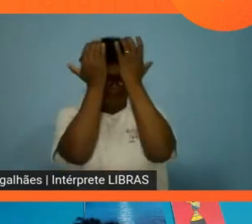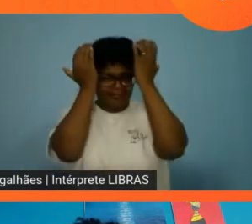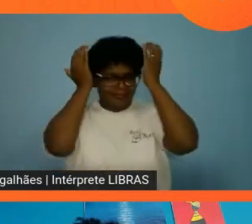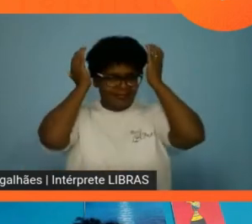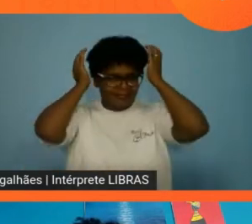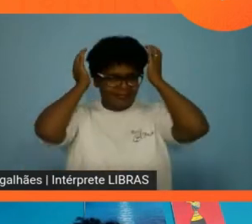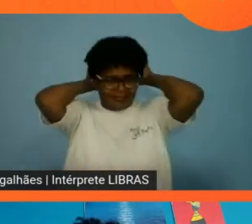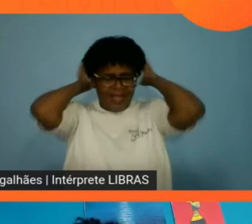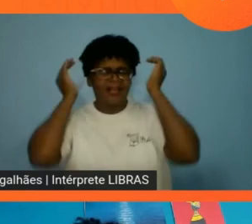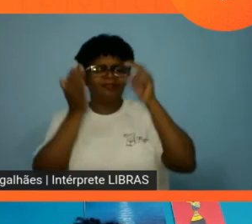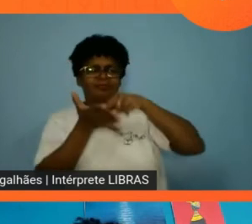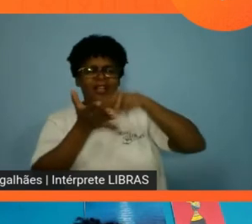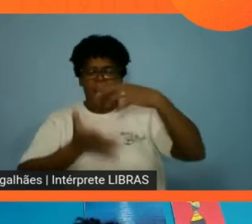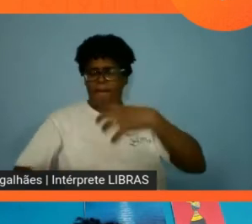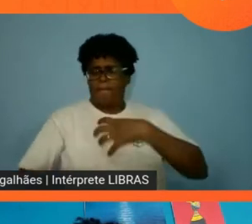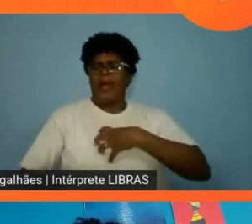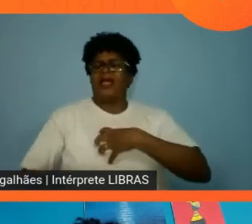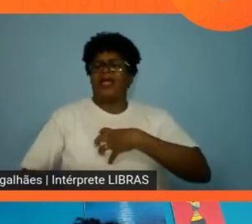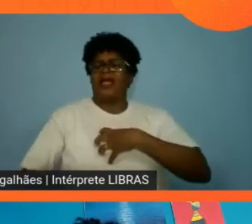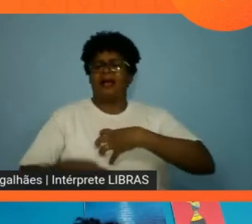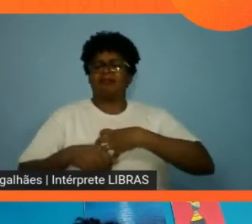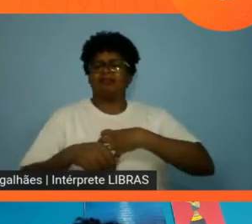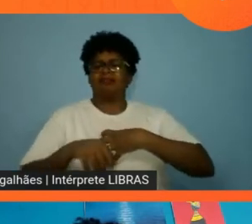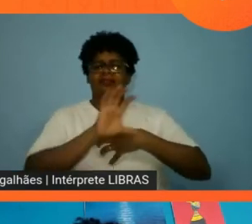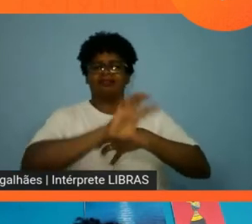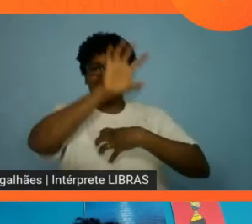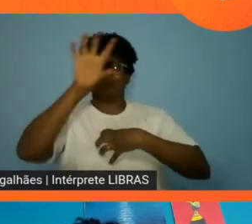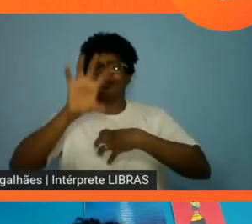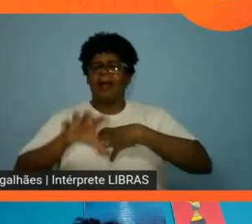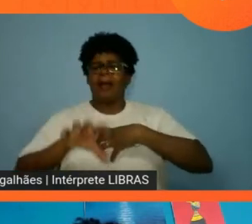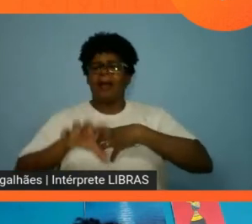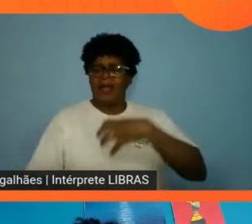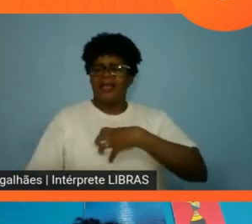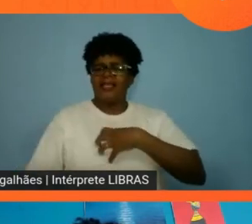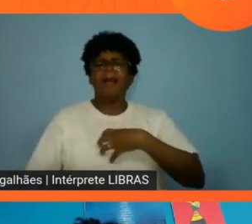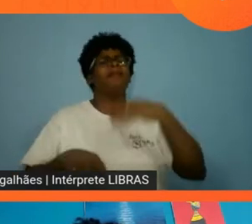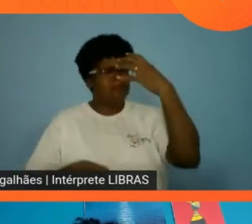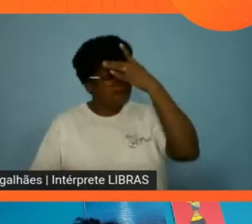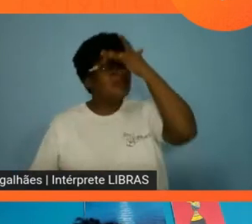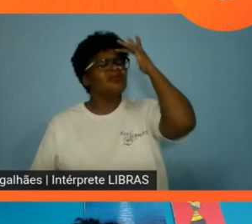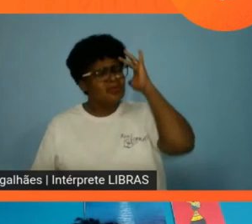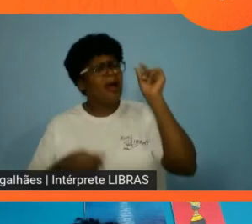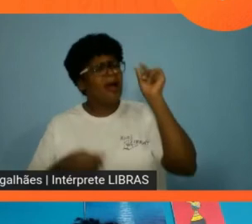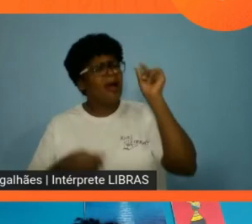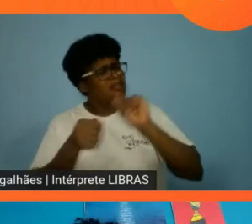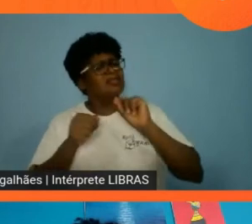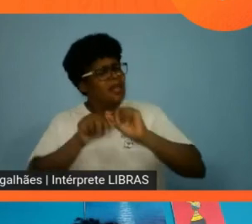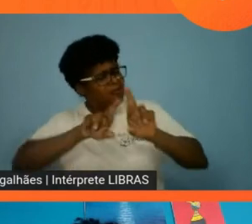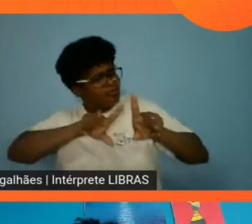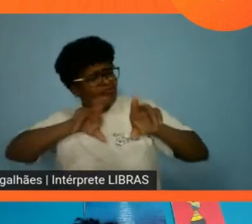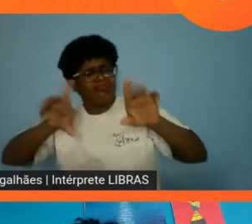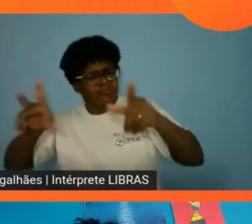Bahia, sempre dessa forma que as pessoas têm de se virar, né, a gente às vezes até compra pelo carisma,